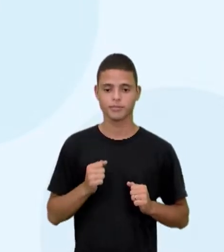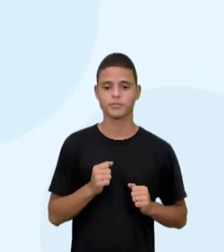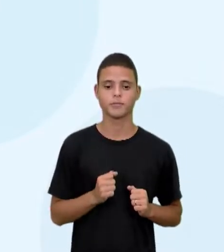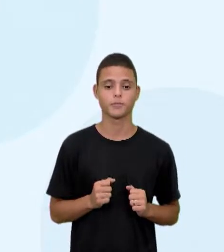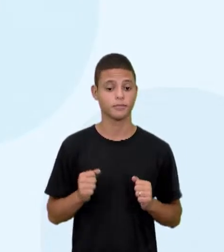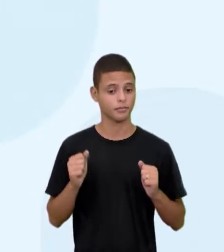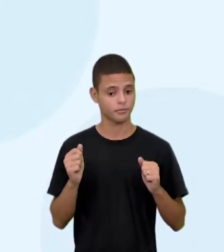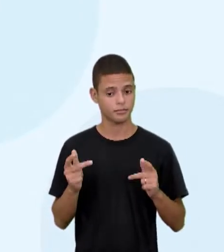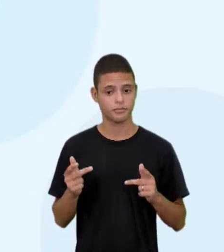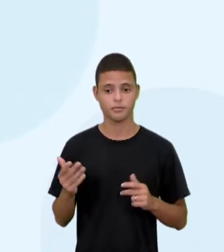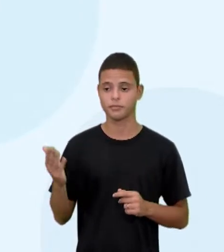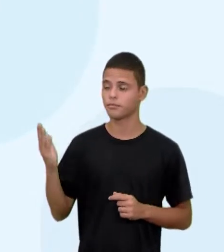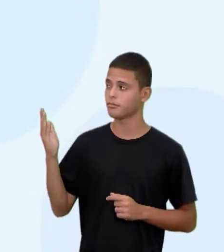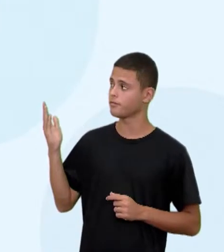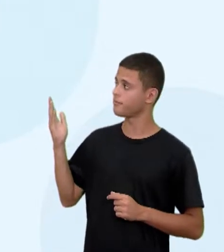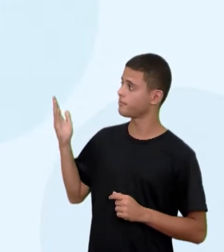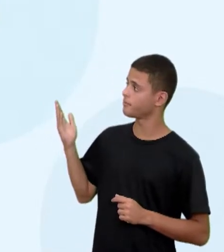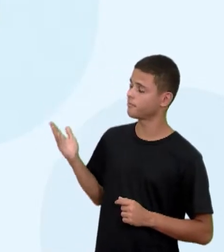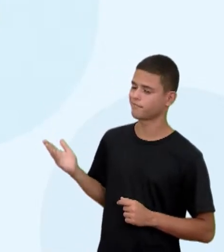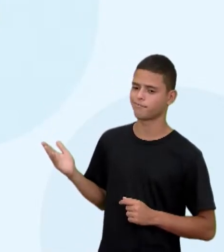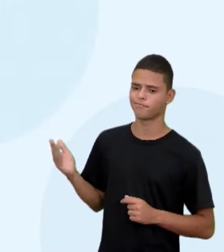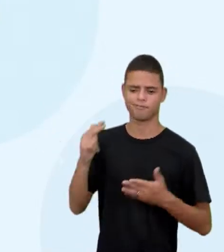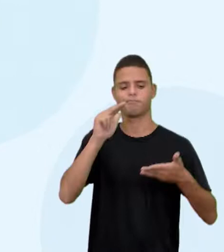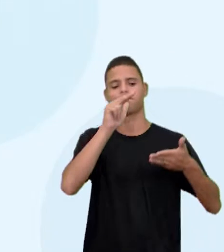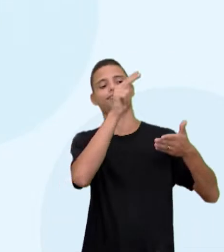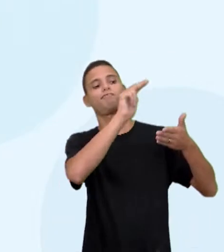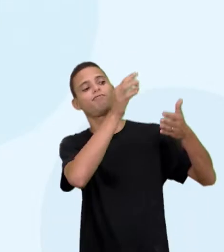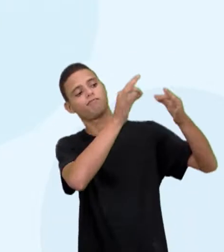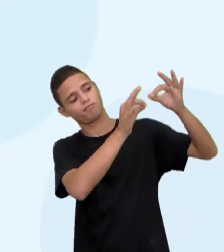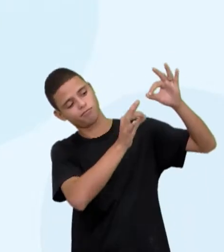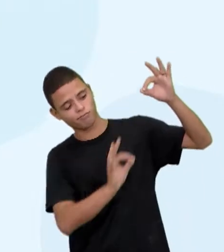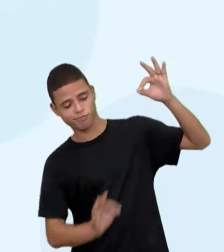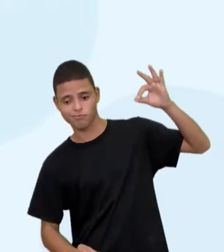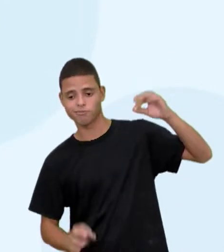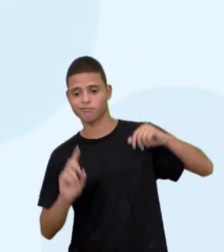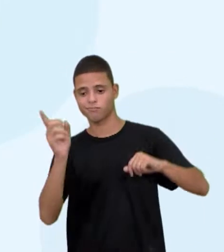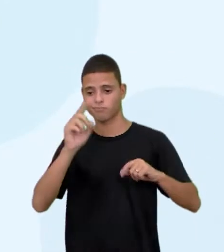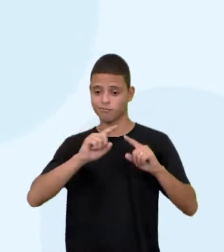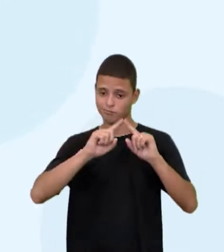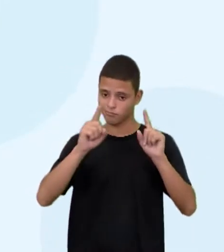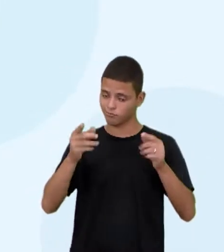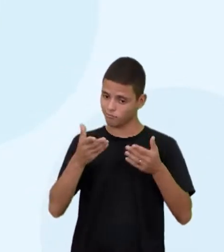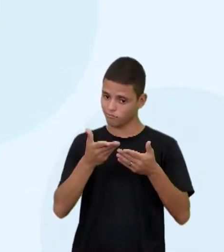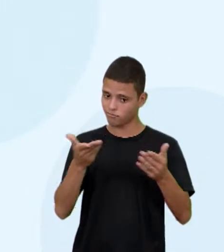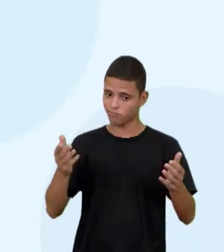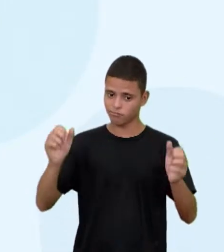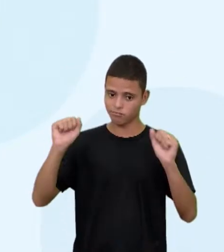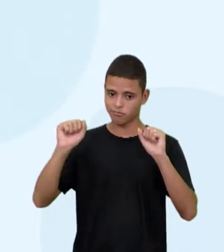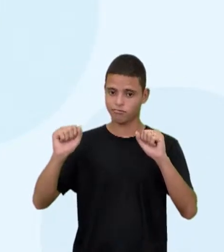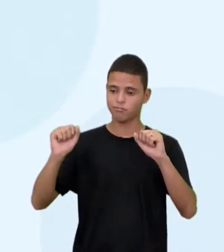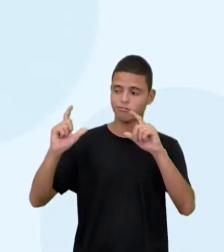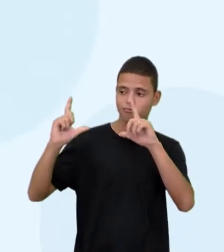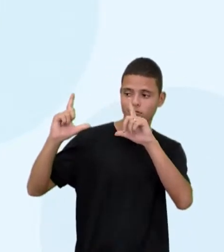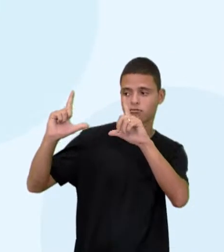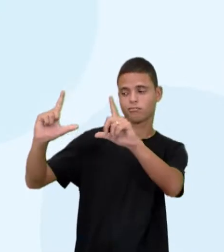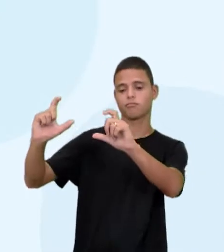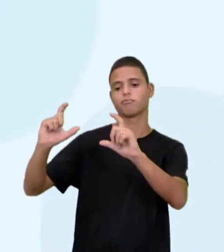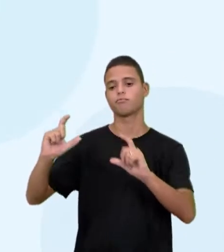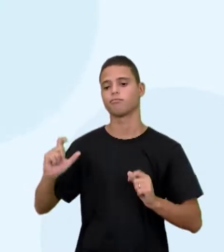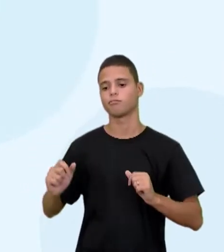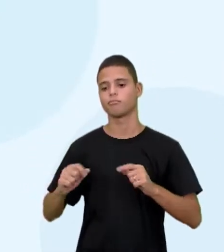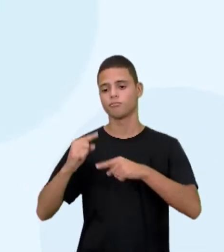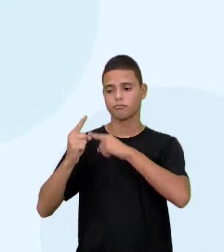Então, essa parte aí eu não vou ler com vocês, tá? Então, fica aí para vocês, se tiverem dúvidas, se quiserem